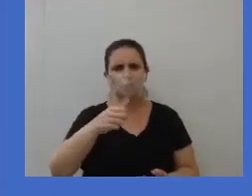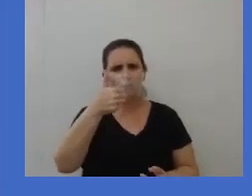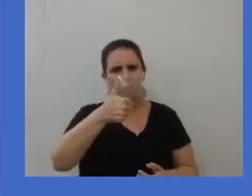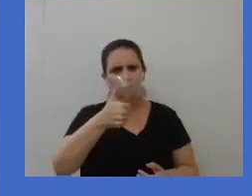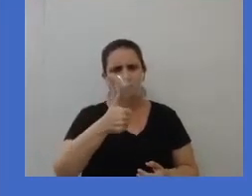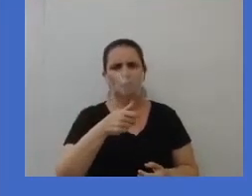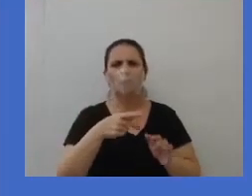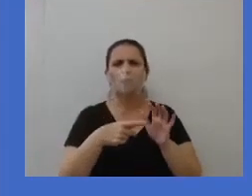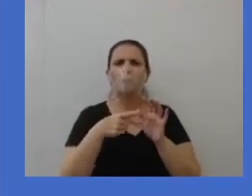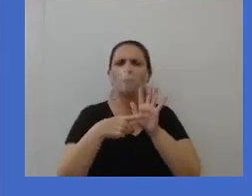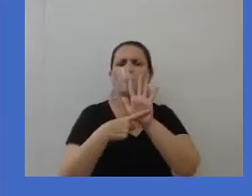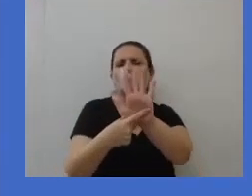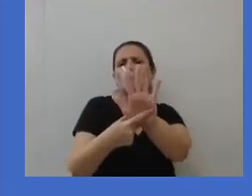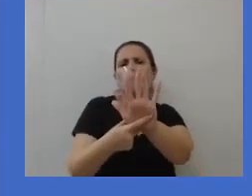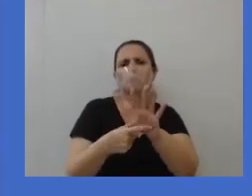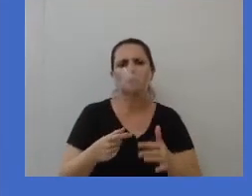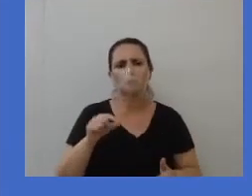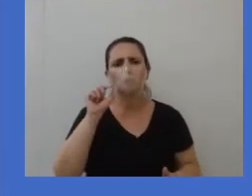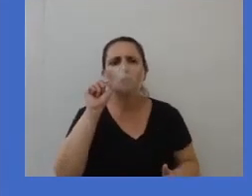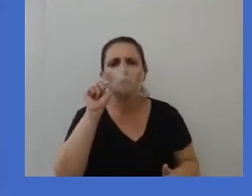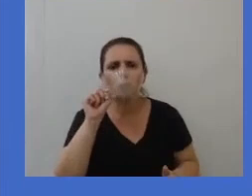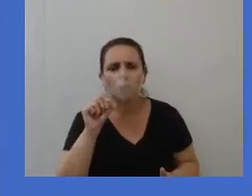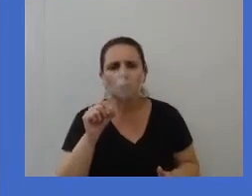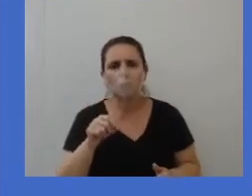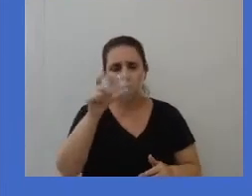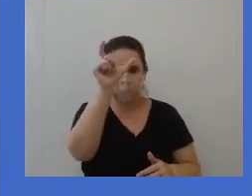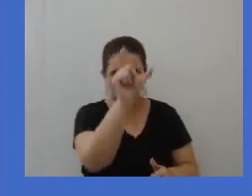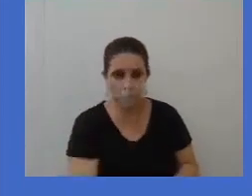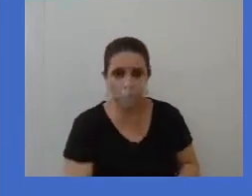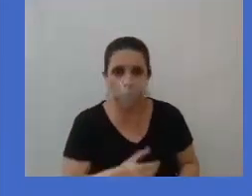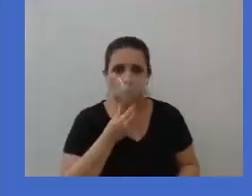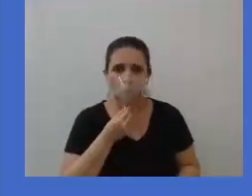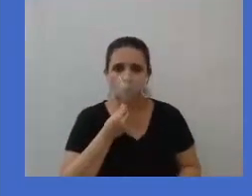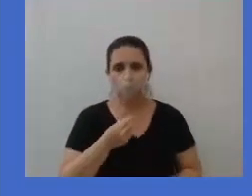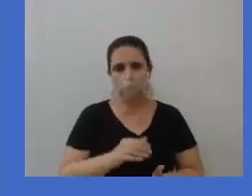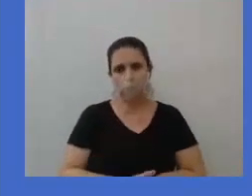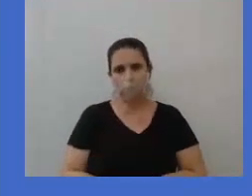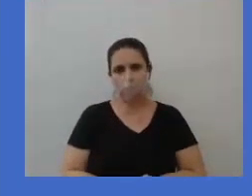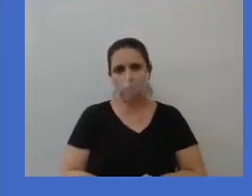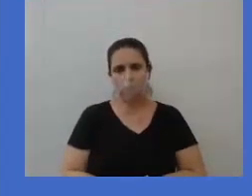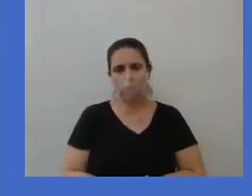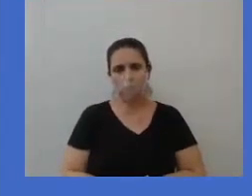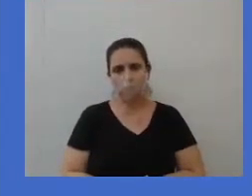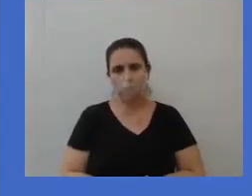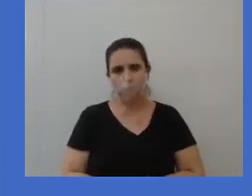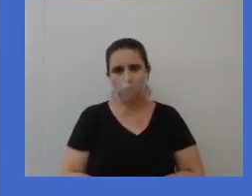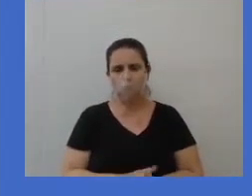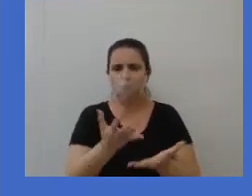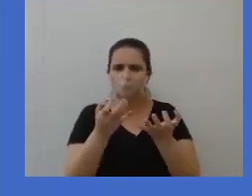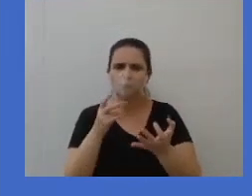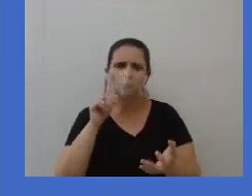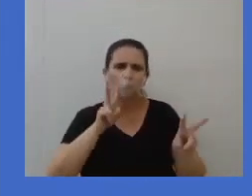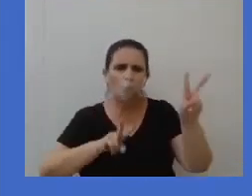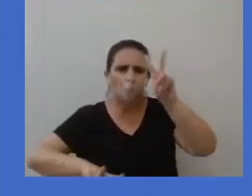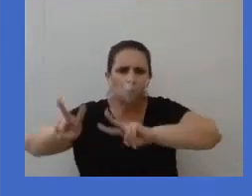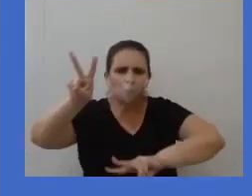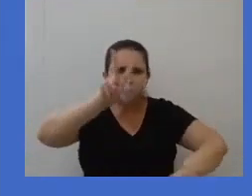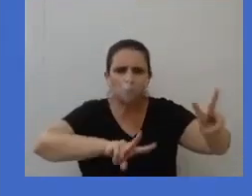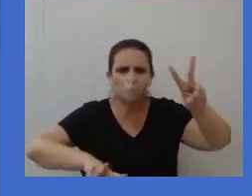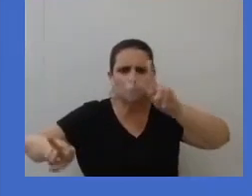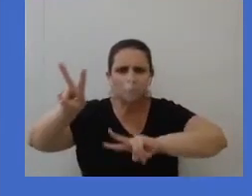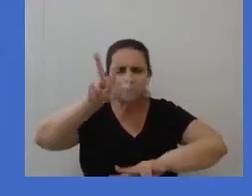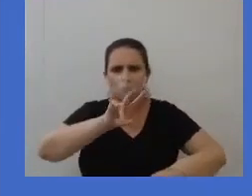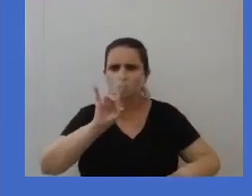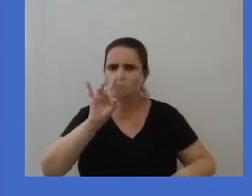quadrinho demonstra que o personagem está. E aí eu queria que vocês observassem